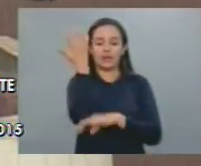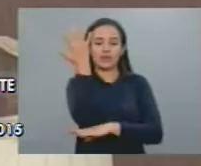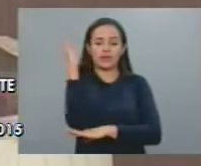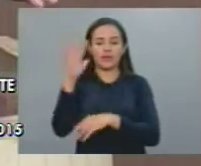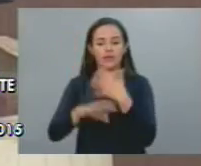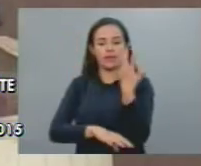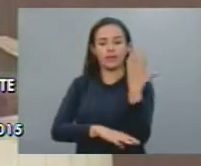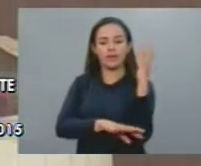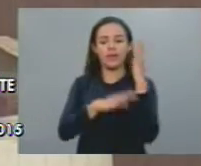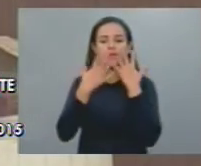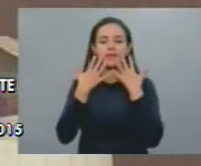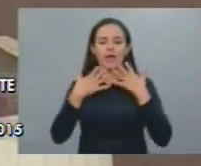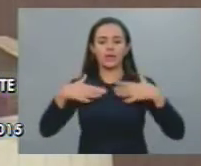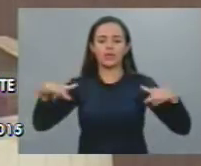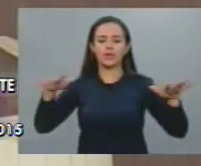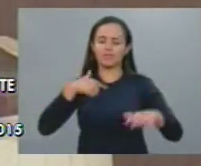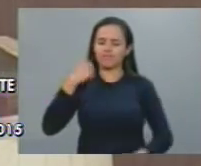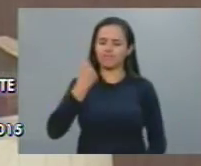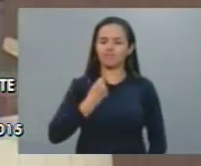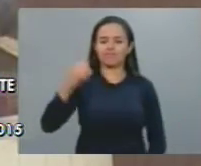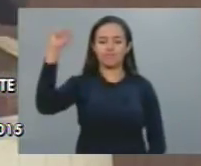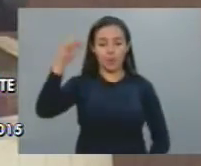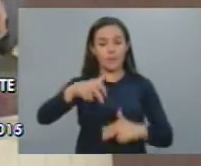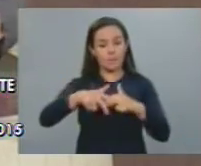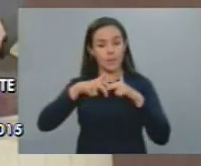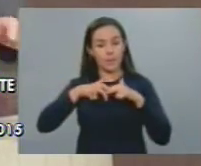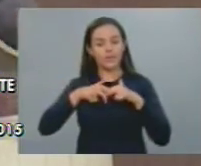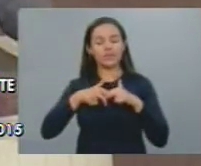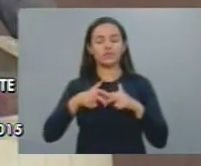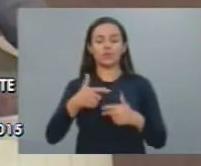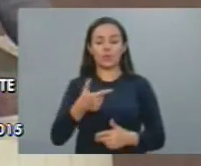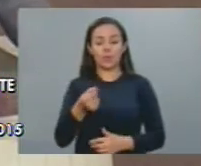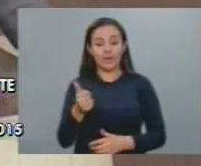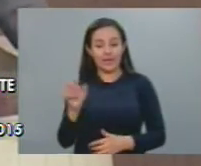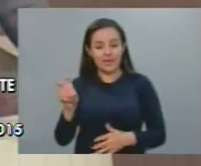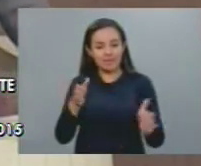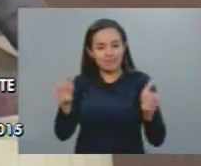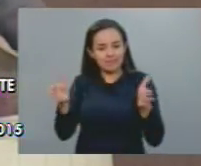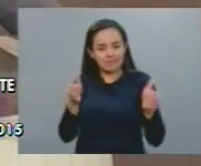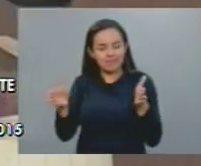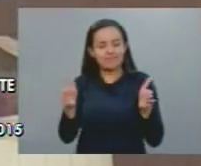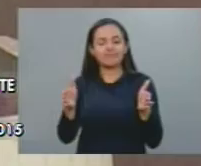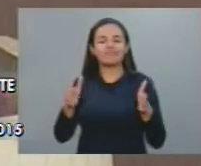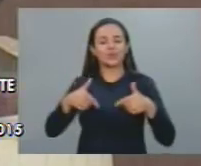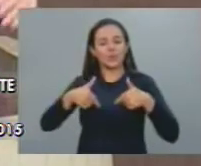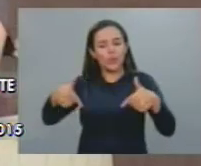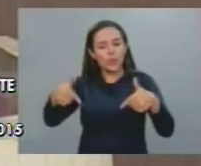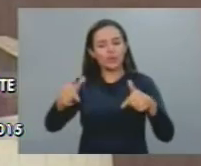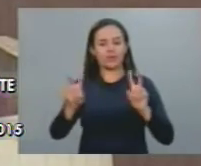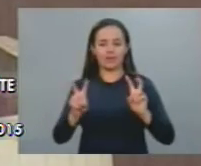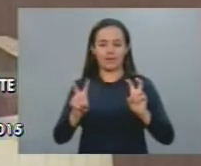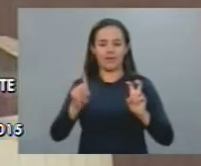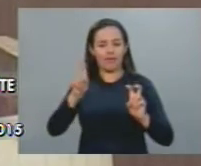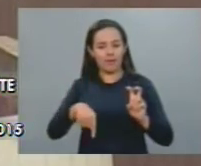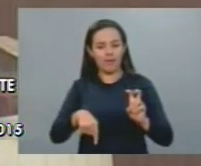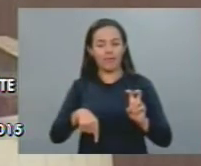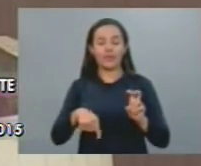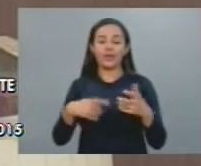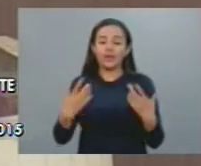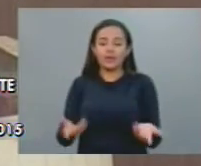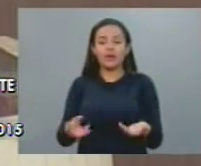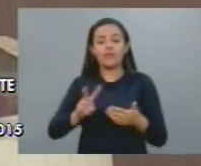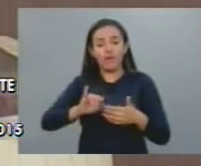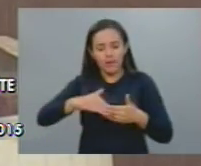no nosso primeiro ano do nosso mandato. Há muito a aprender, há muito a aprender. E eu queria aqui, de forma muito tranquila e serena,